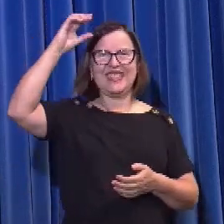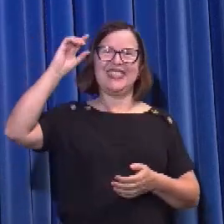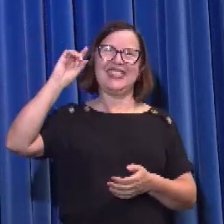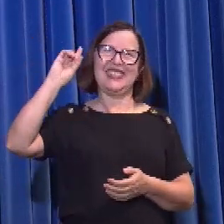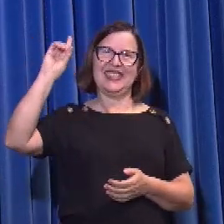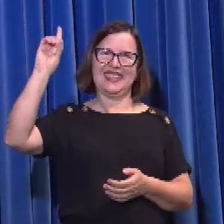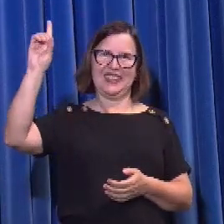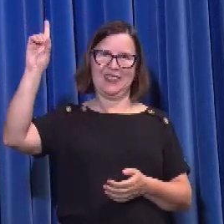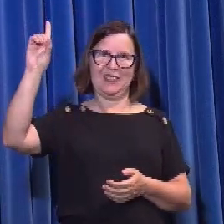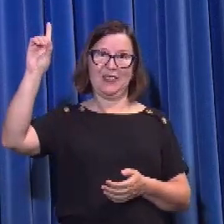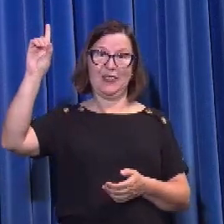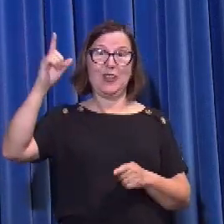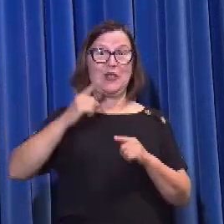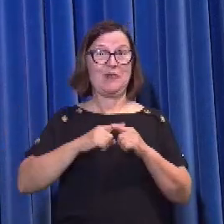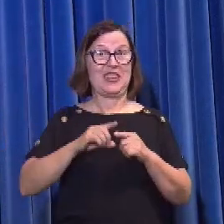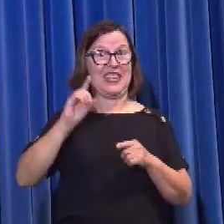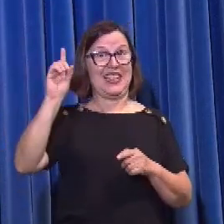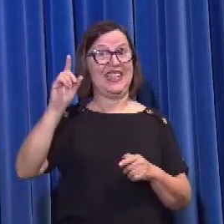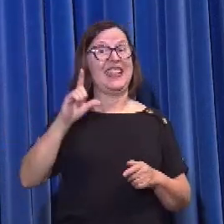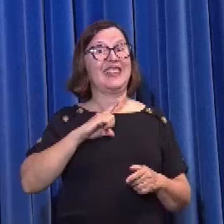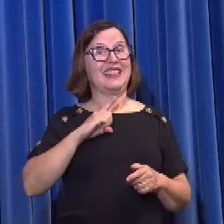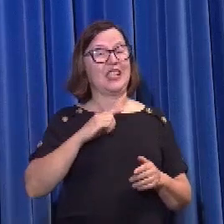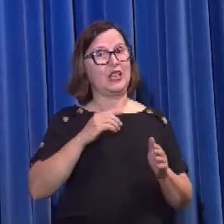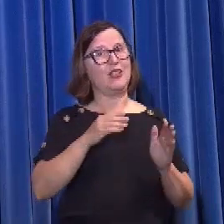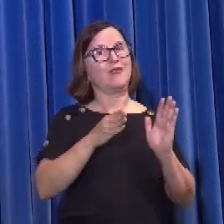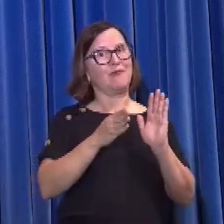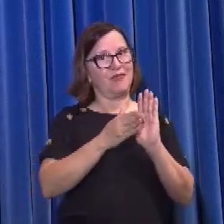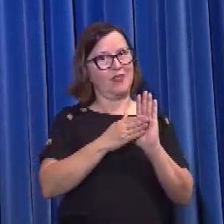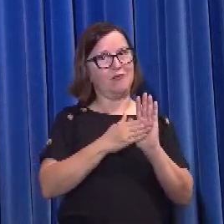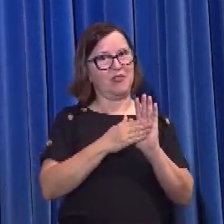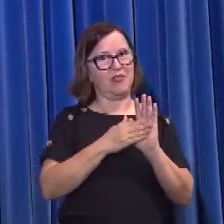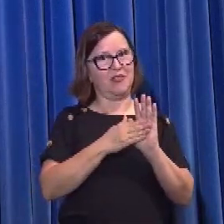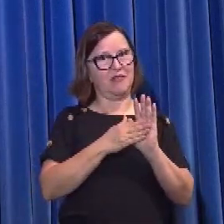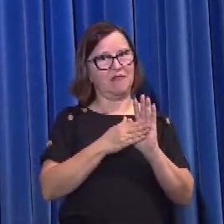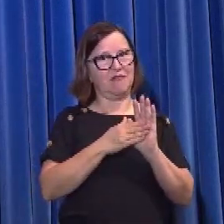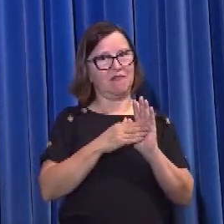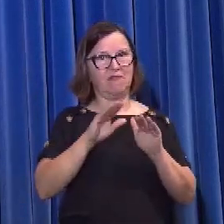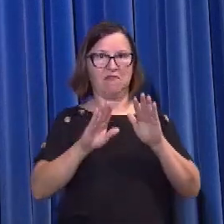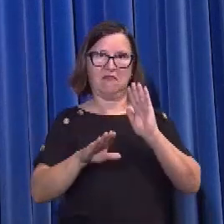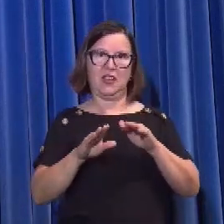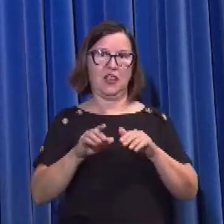algum propósito, que talvez você e eu não compreendamos naquele momento.